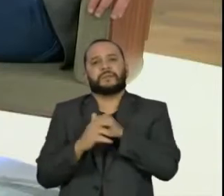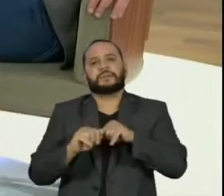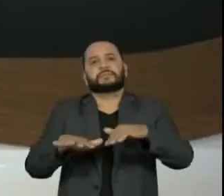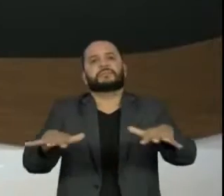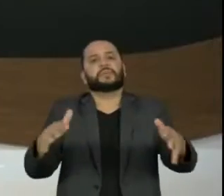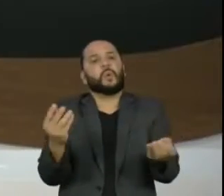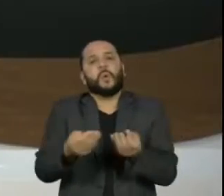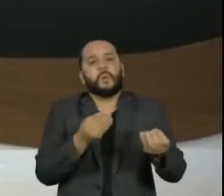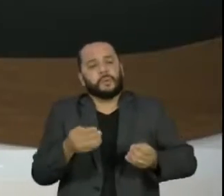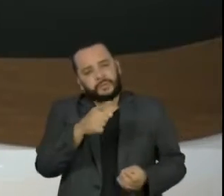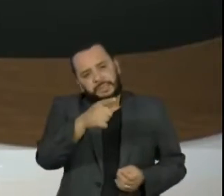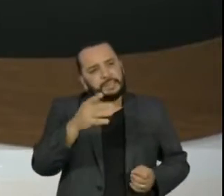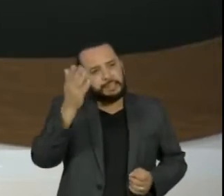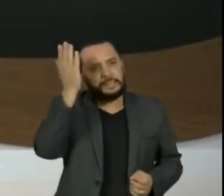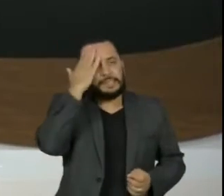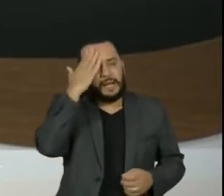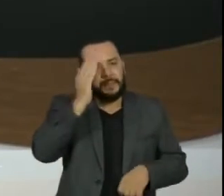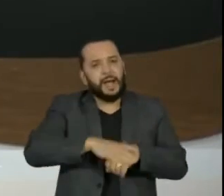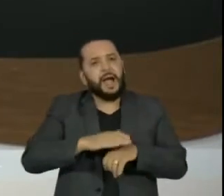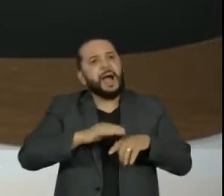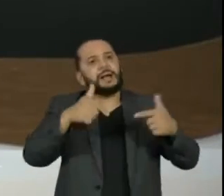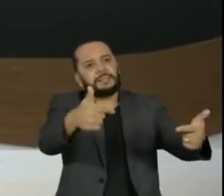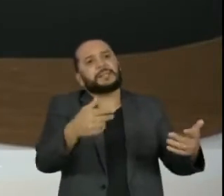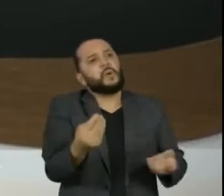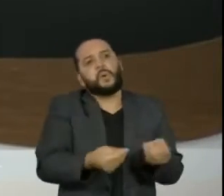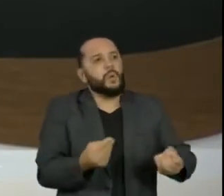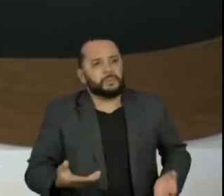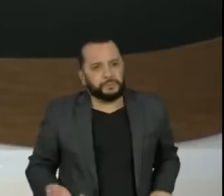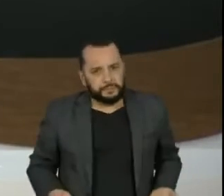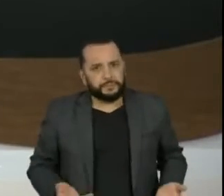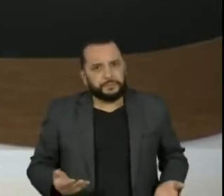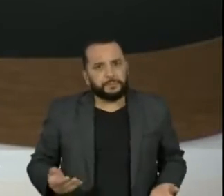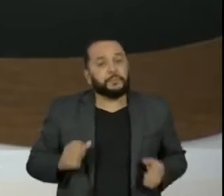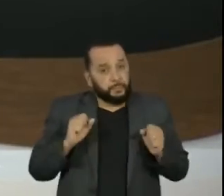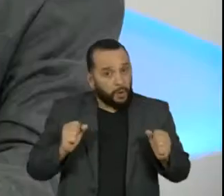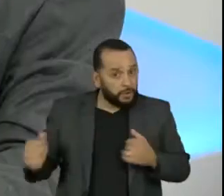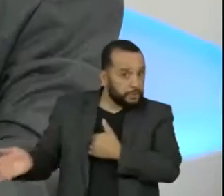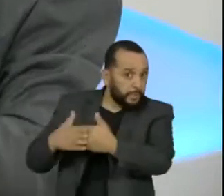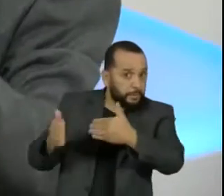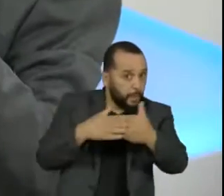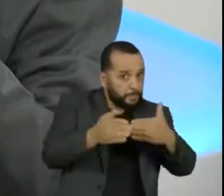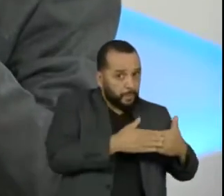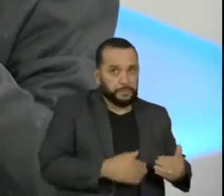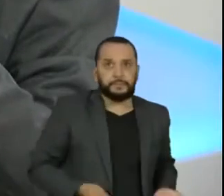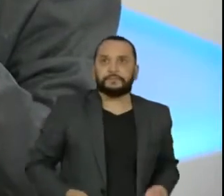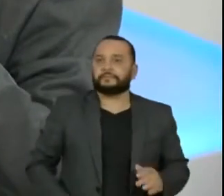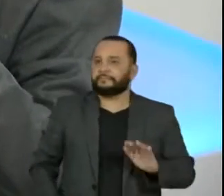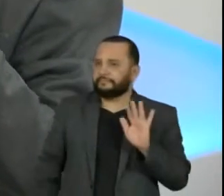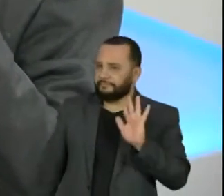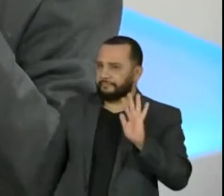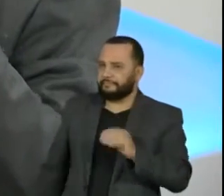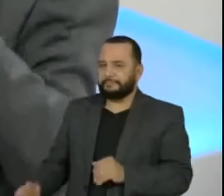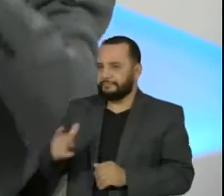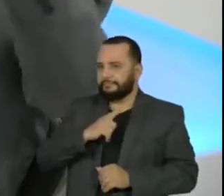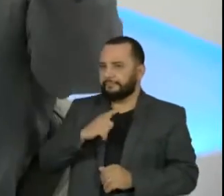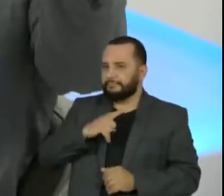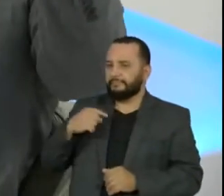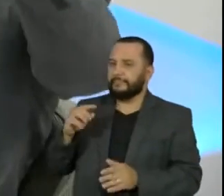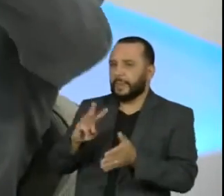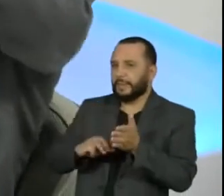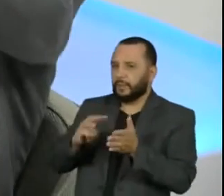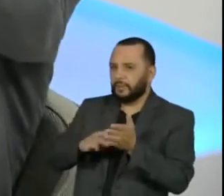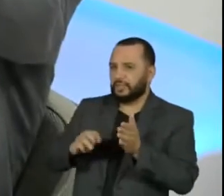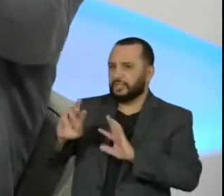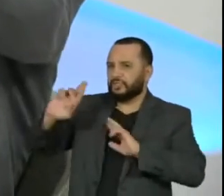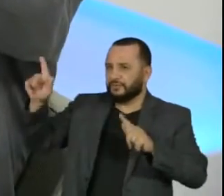senhor está vislumbrando de medidas mais restritivas? Pode chegar um lockdown? A gente tem uma metodologia totalmente diferente, tanto do